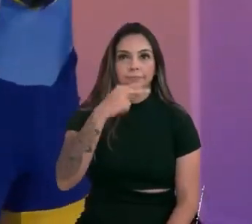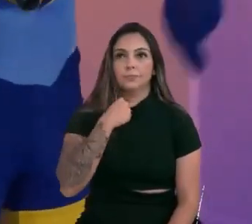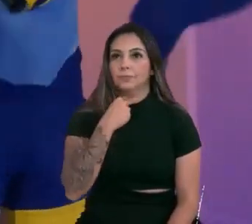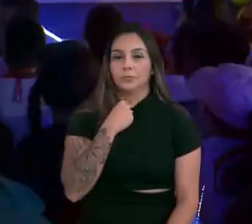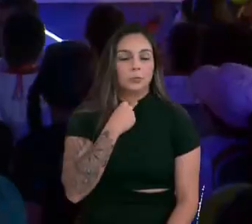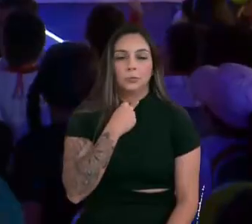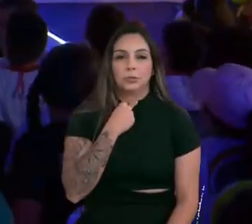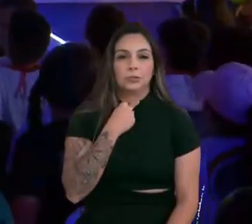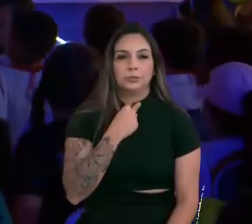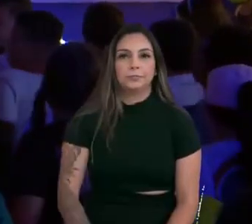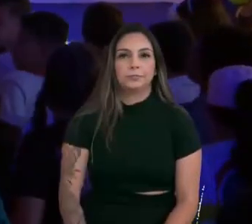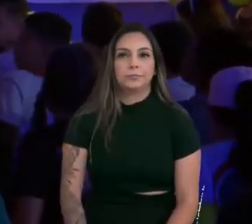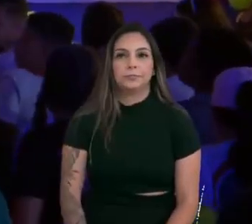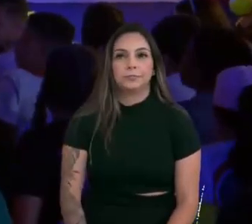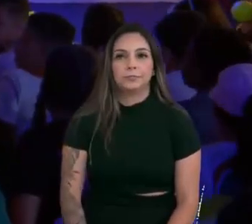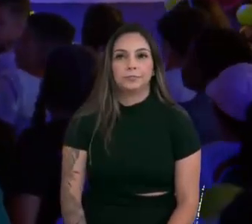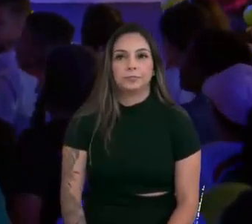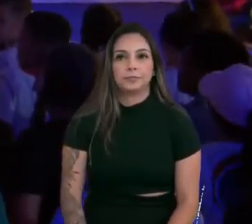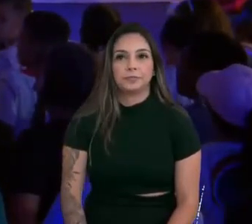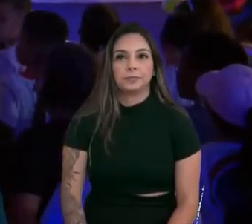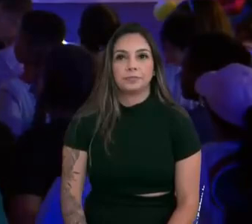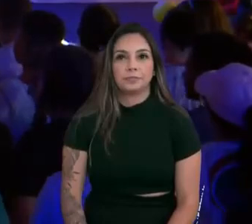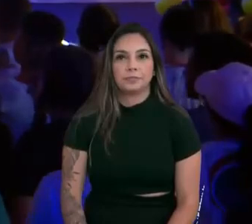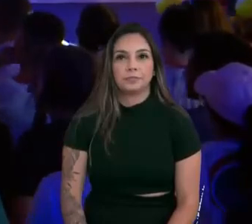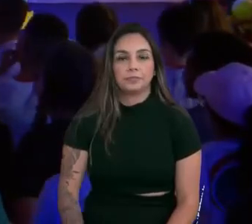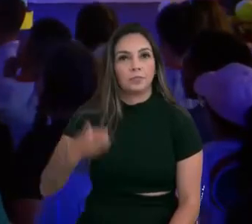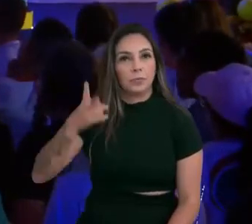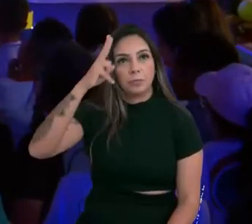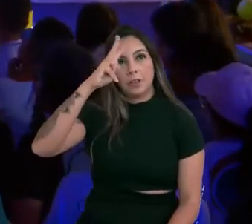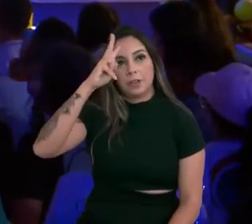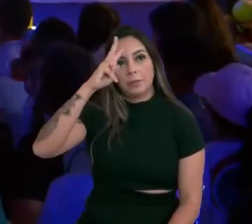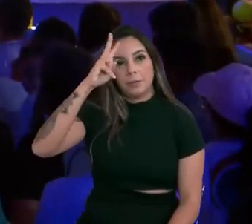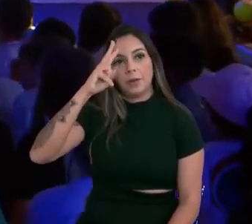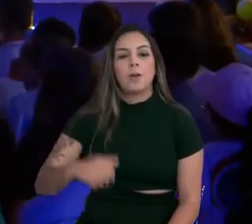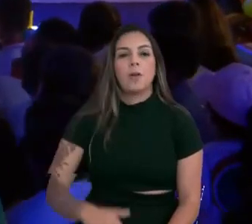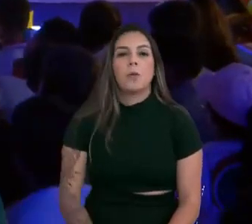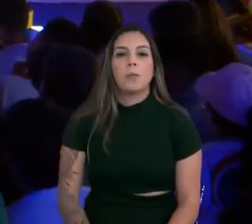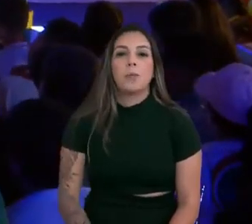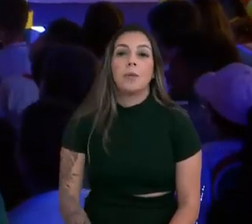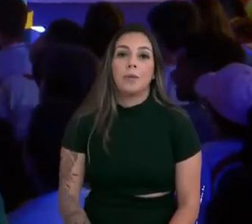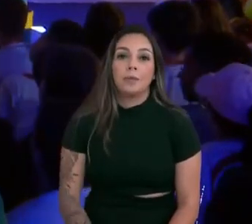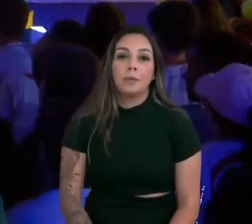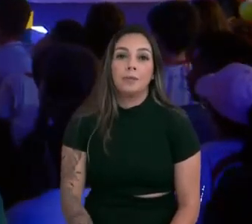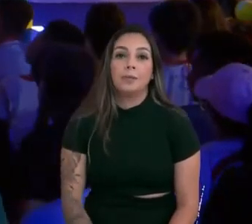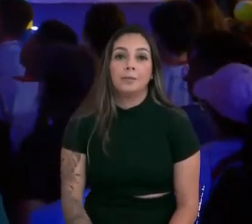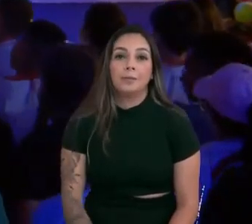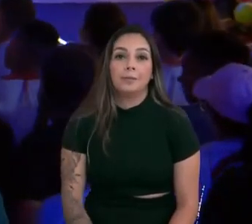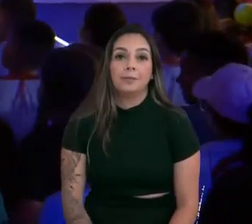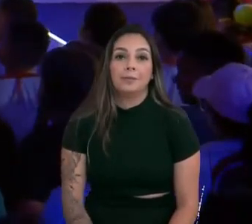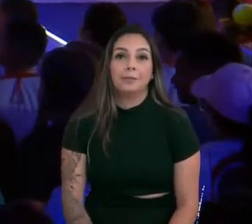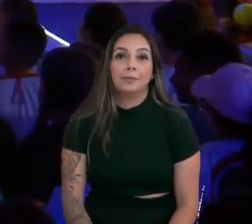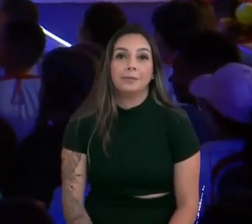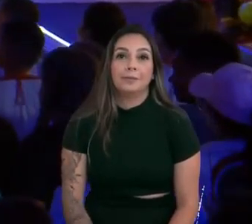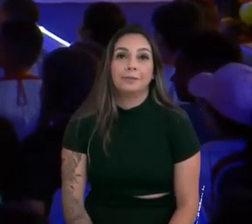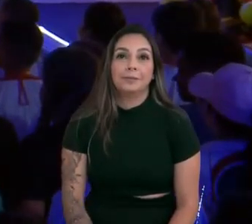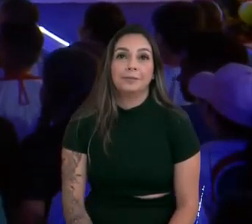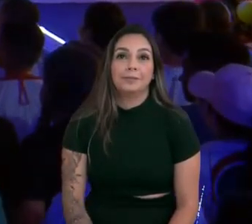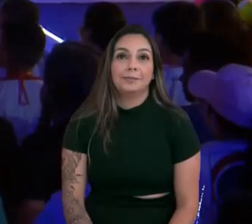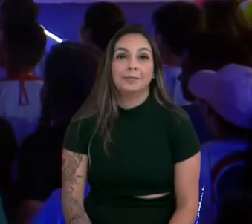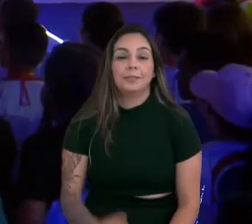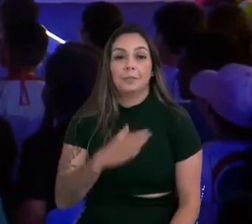Tá bom? Então sempre lembrem disso, tá? Se um amiguinho tiver lá morrendo afogado,